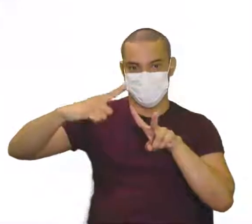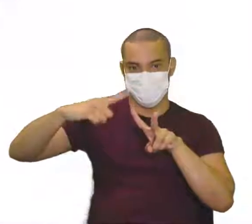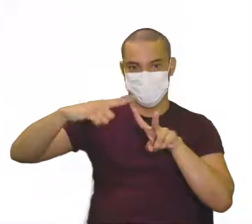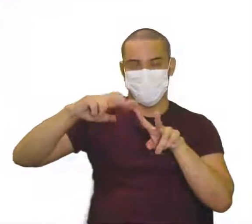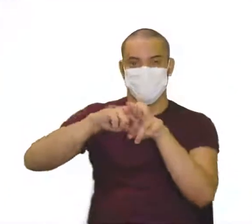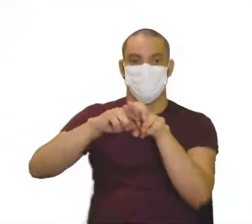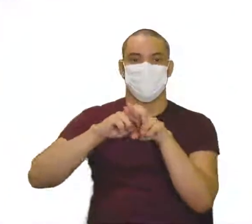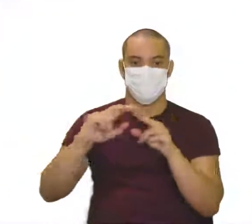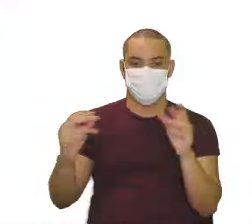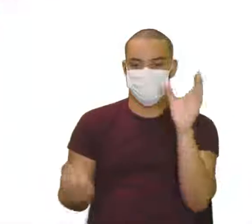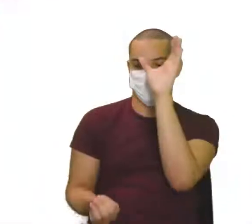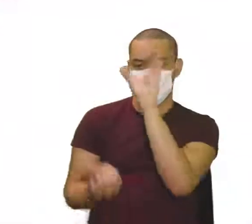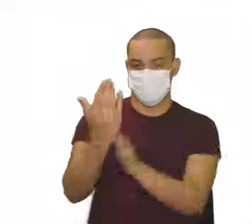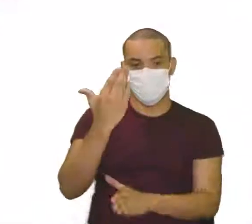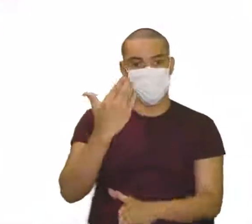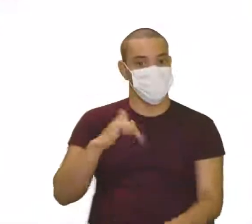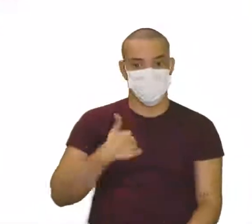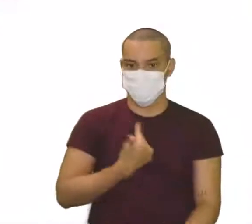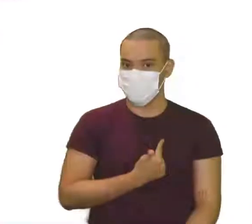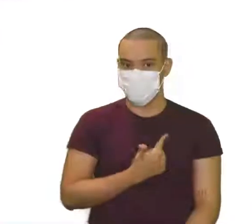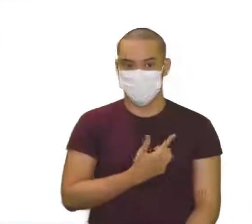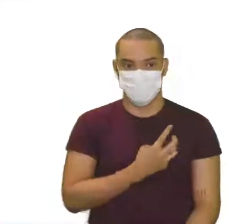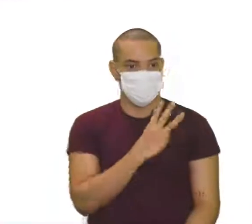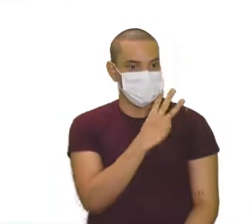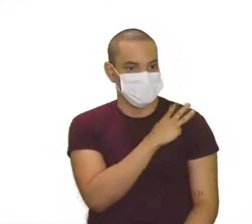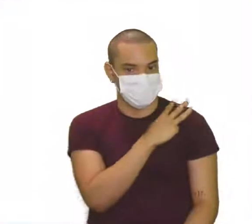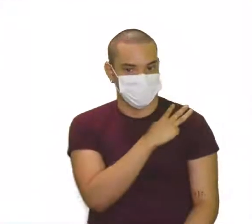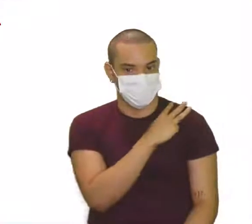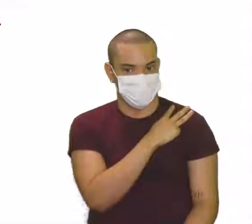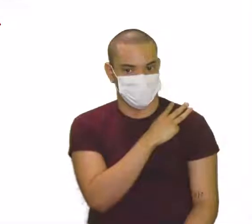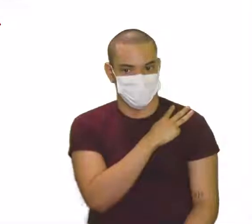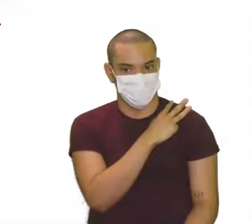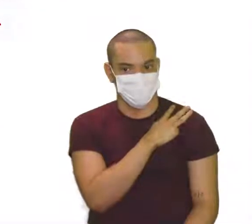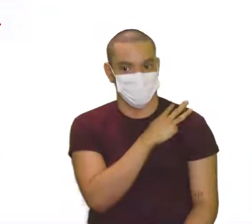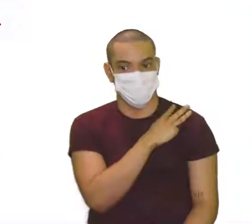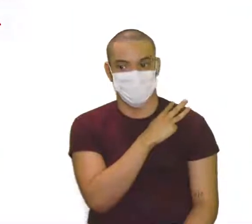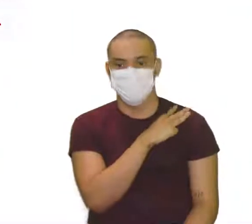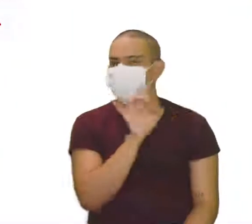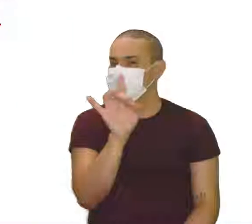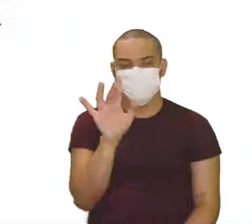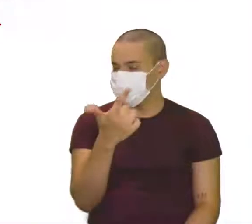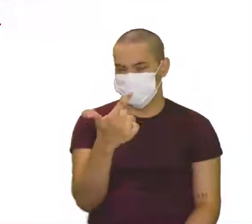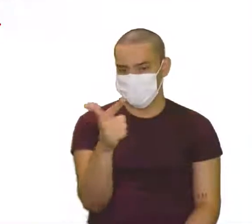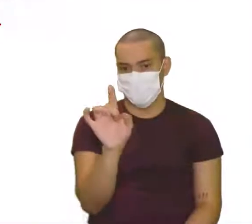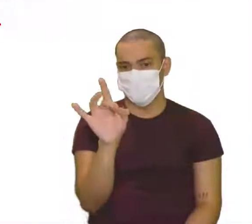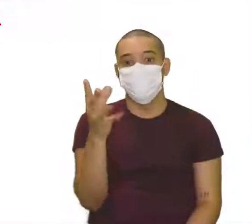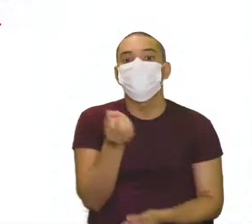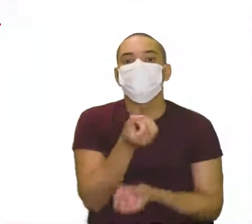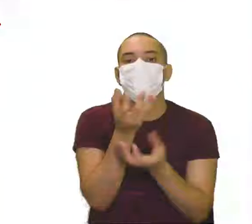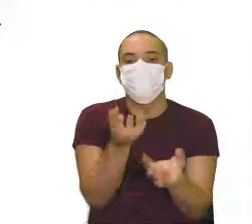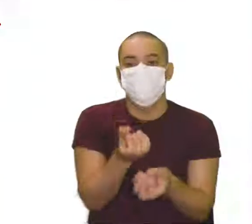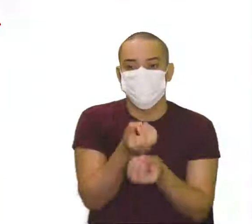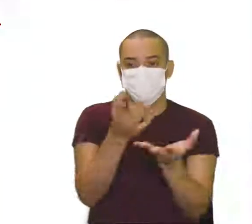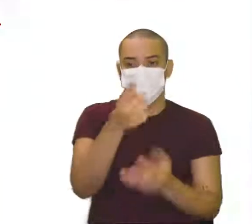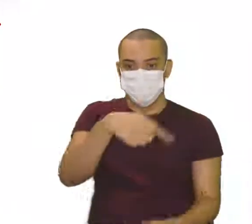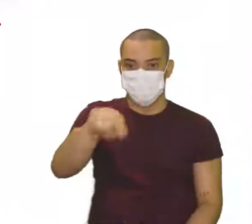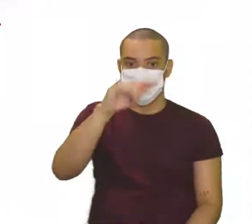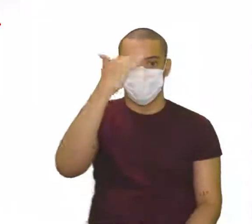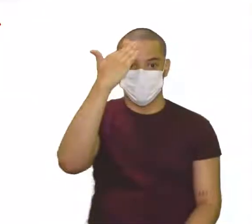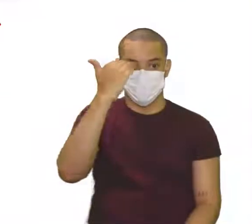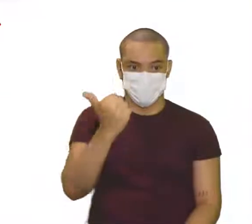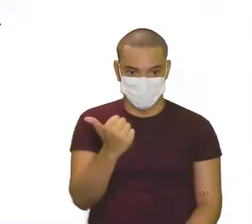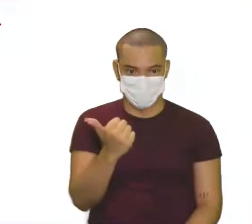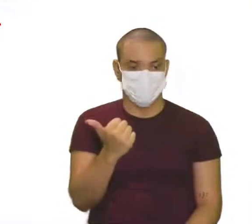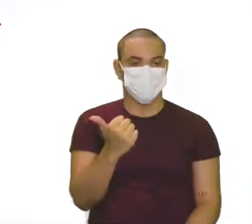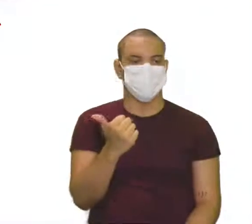pessoal? Aqui a gente não vê isso no ensino médio, tá bom? No nosso curso aqui, mas é só a nível de informação. Tá? O que a gente tem que observar é o